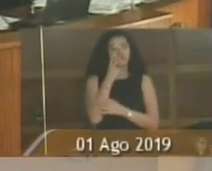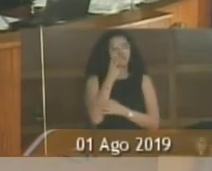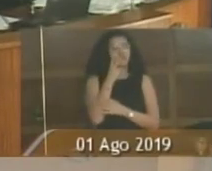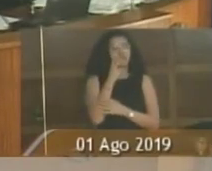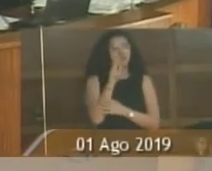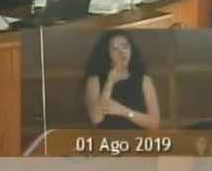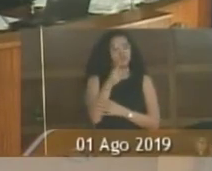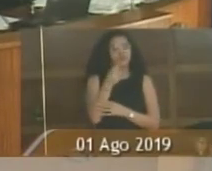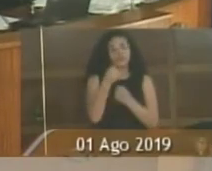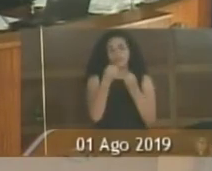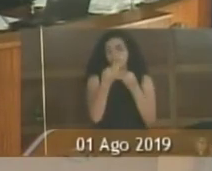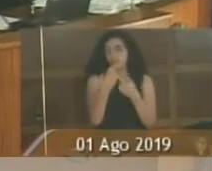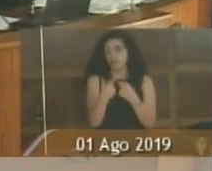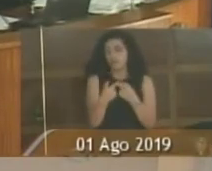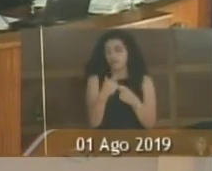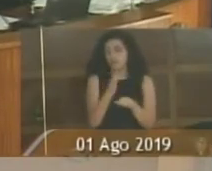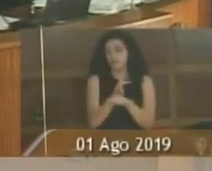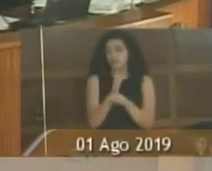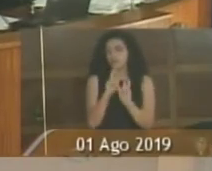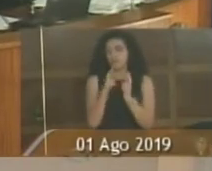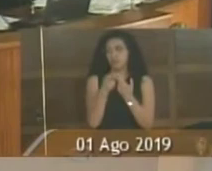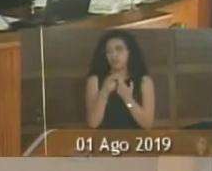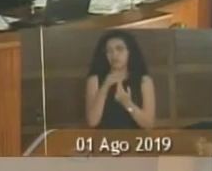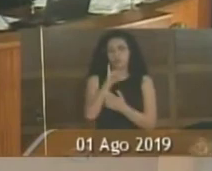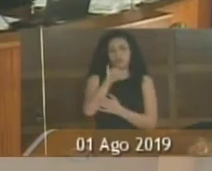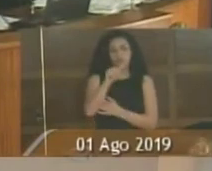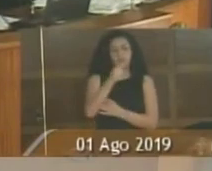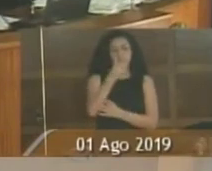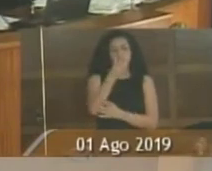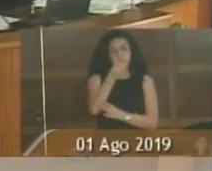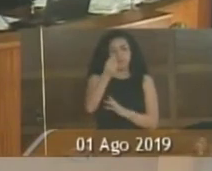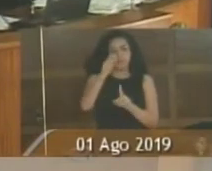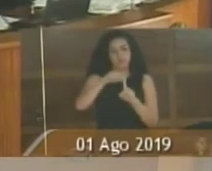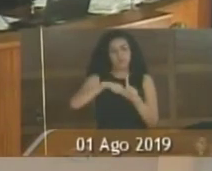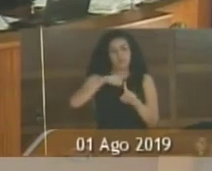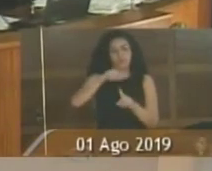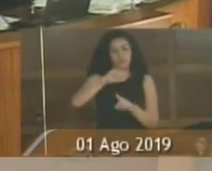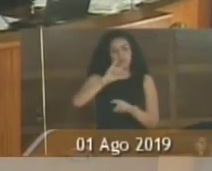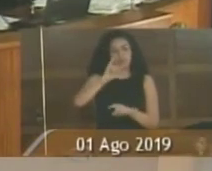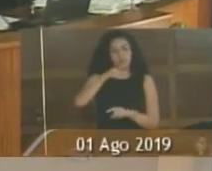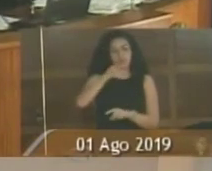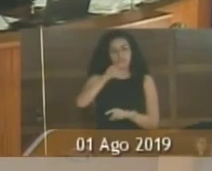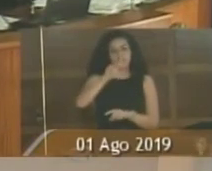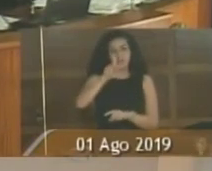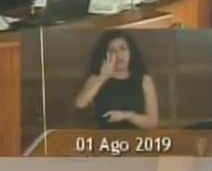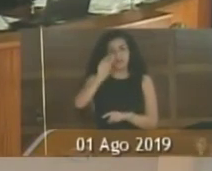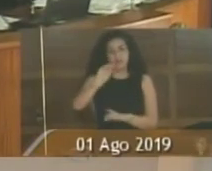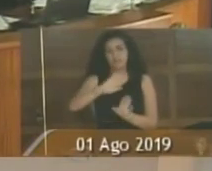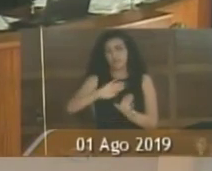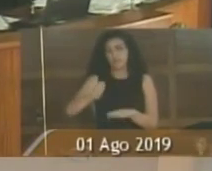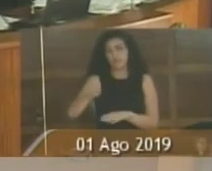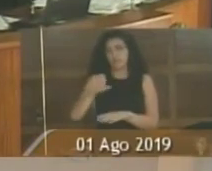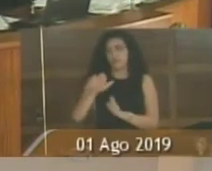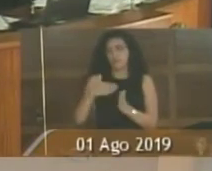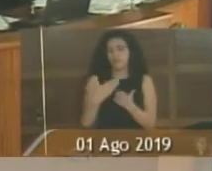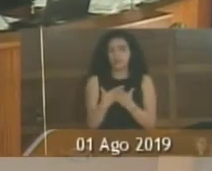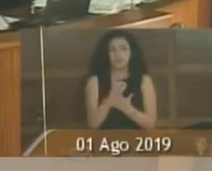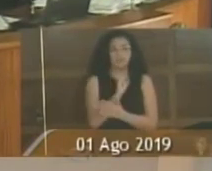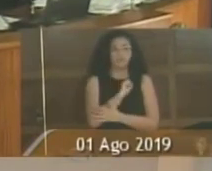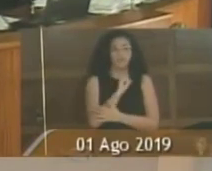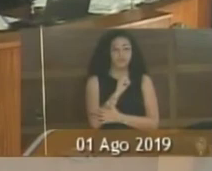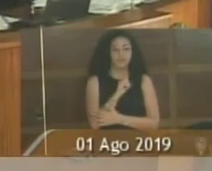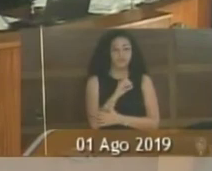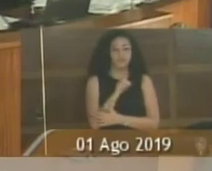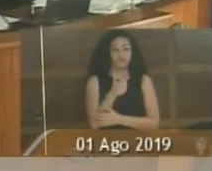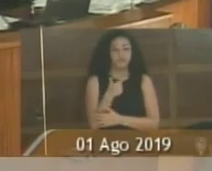diretora seja justificada sua ausência na sessão do dia 6 de junho. Em discussão única, requerimento 240, de autoria do